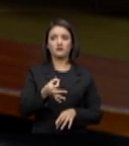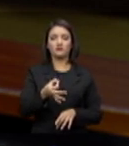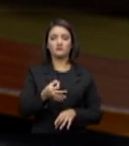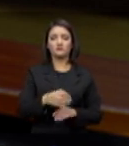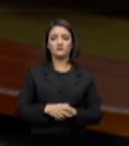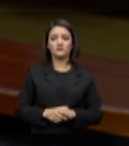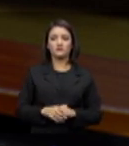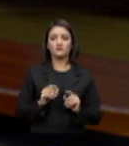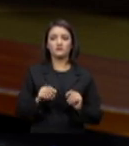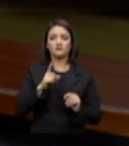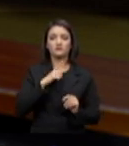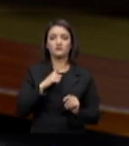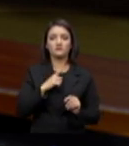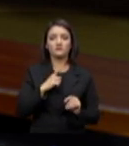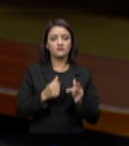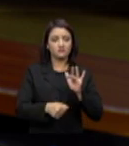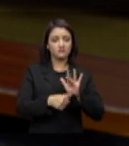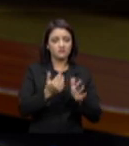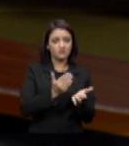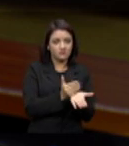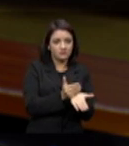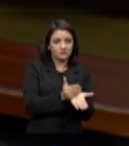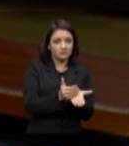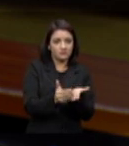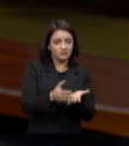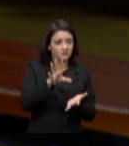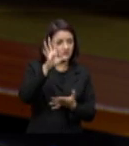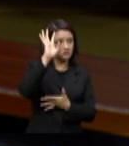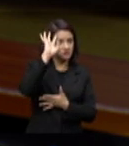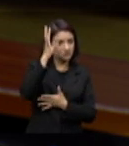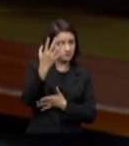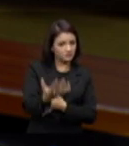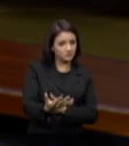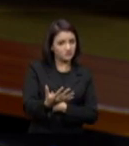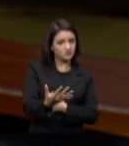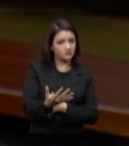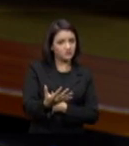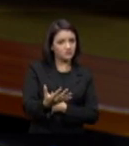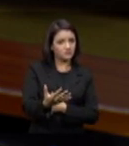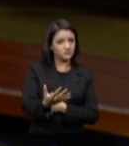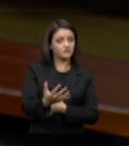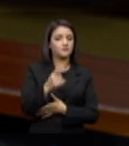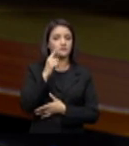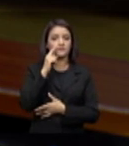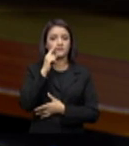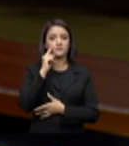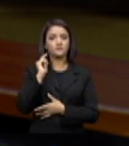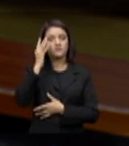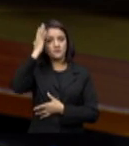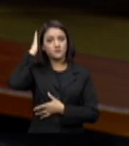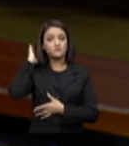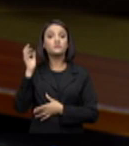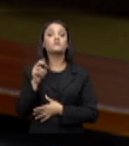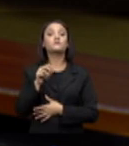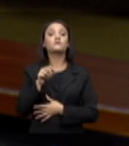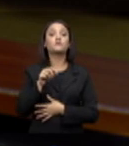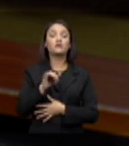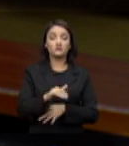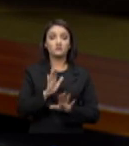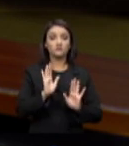na primeira página e da decisão de sua excelência o eminente ministro relator se